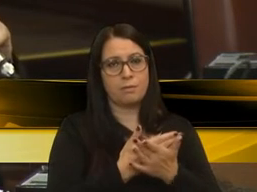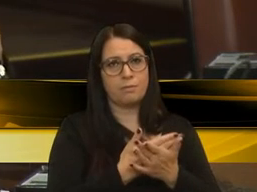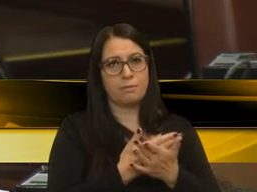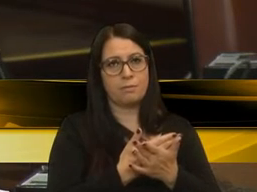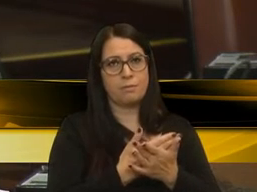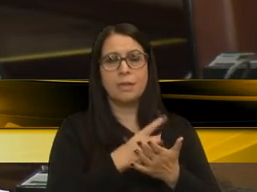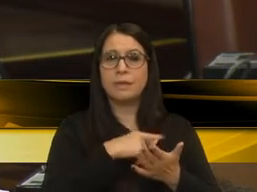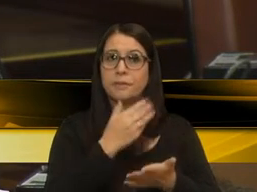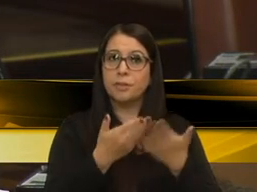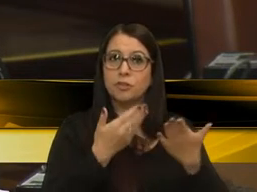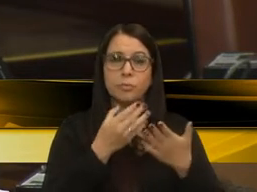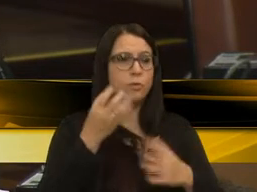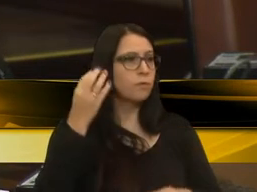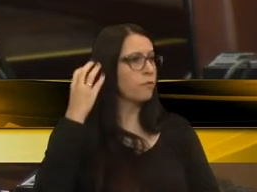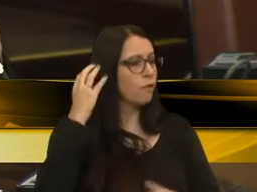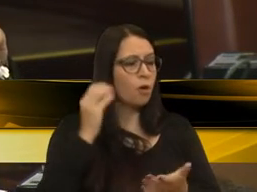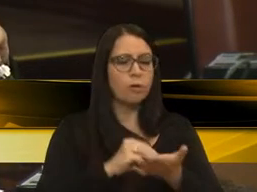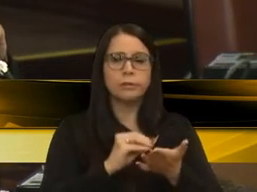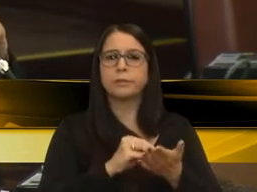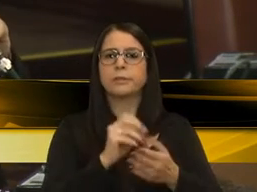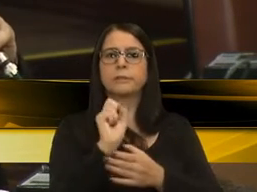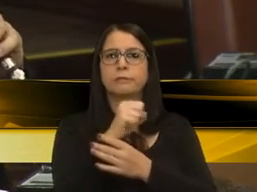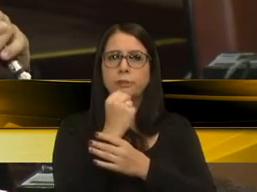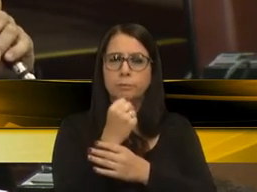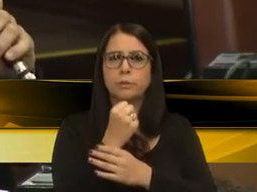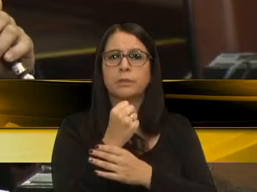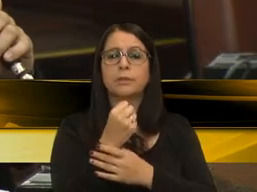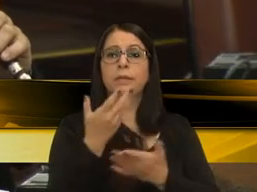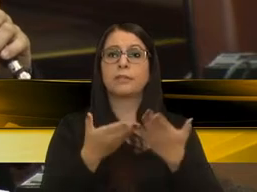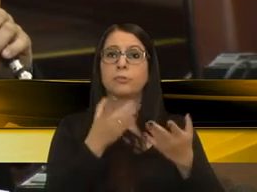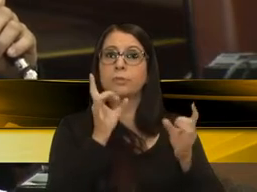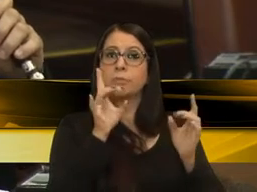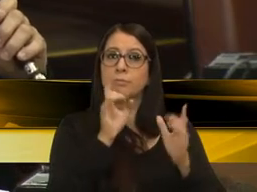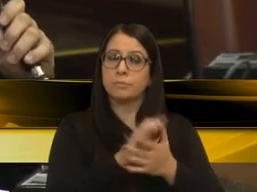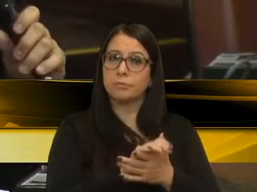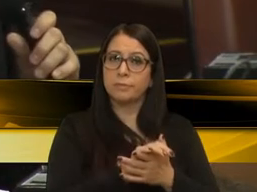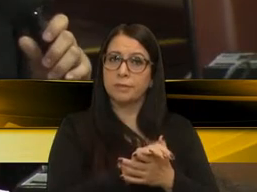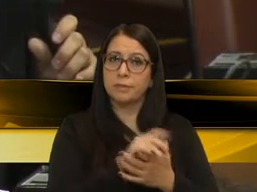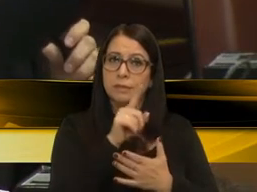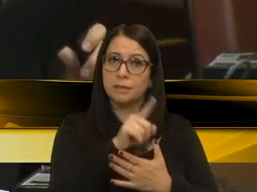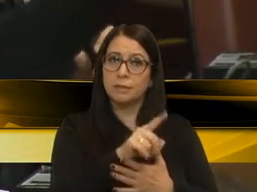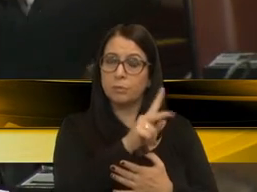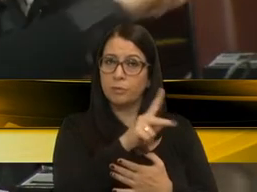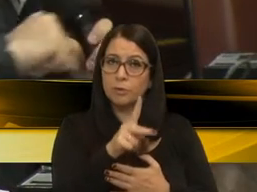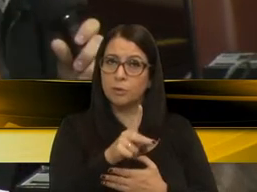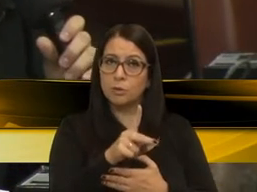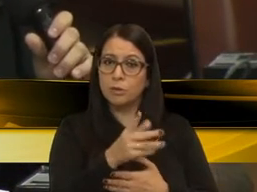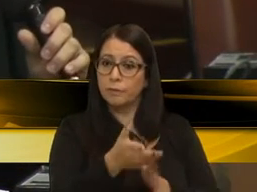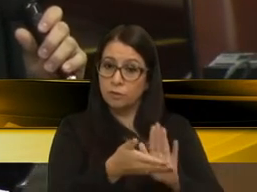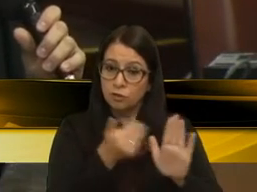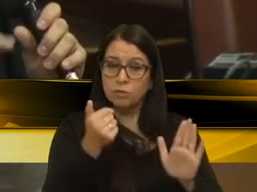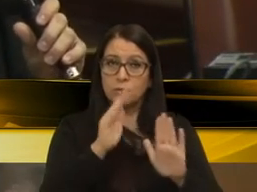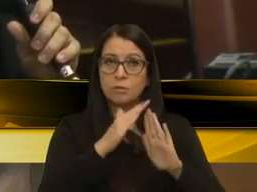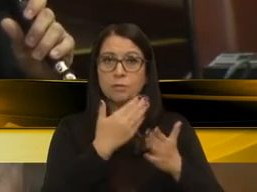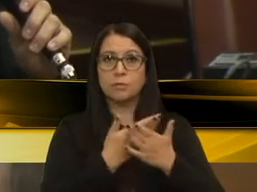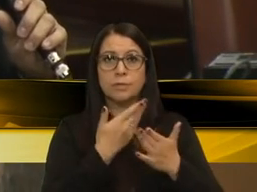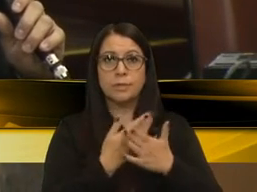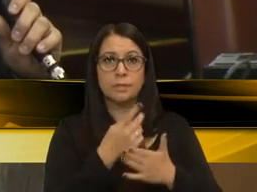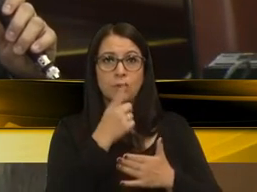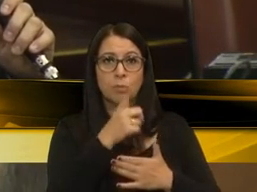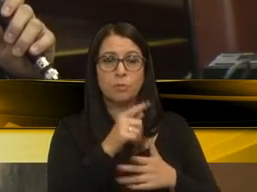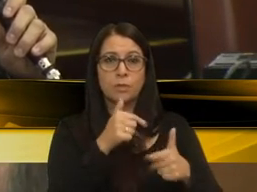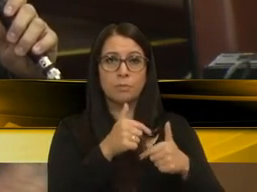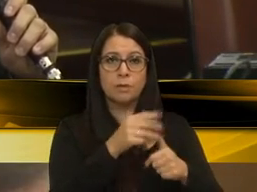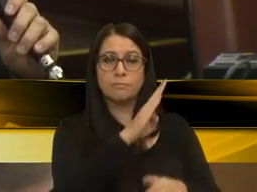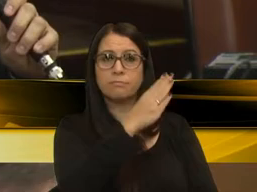aula e ter atendimento fonoaudiólogo, fisioterapeuta, aquele atendimento especializado. Enquanto isso, aqueles professores que foram retirados da escola, uma está trabalhando